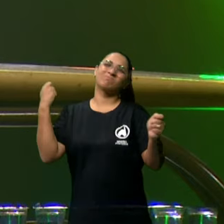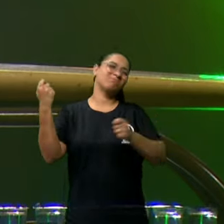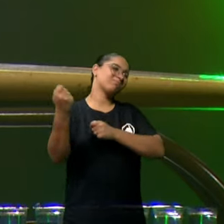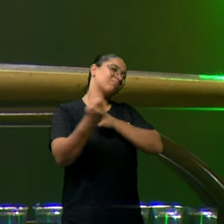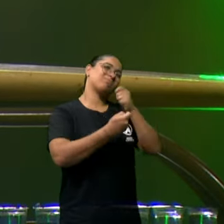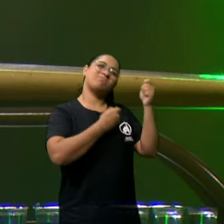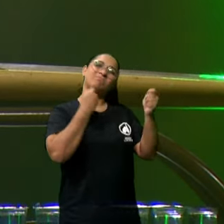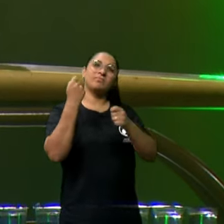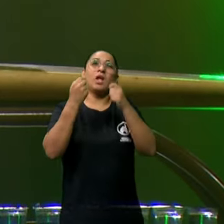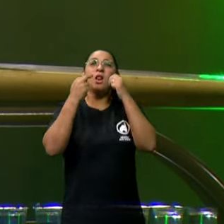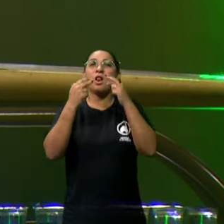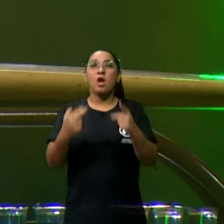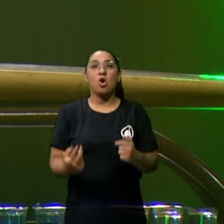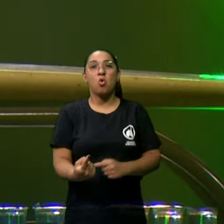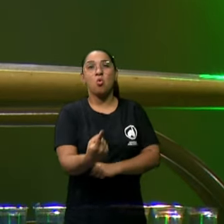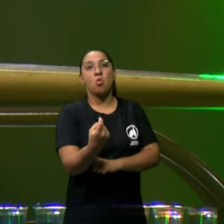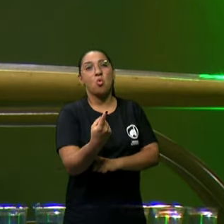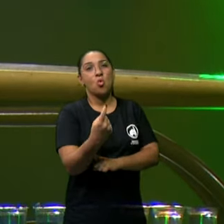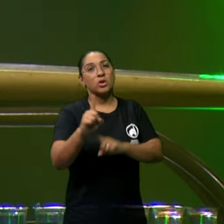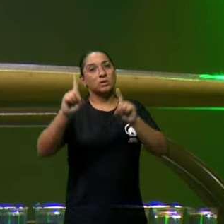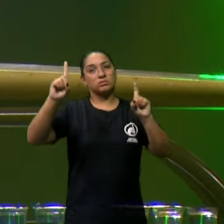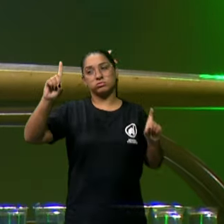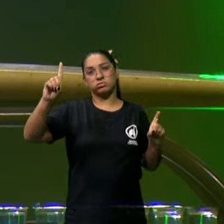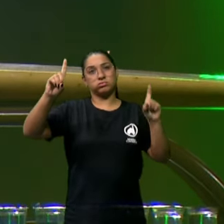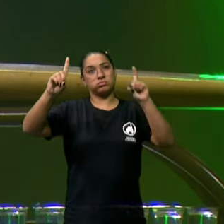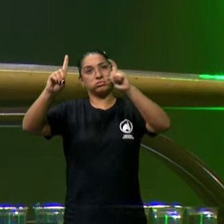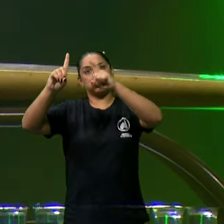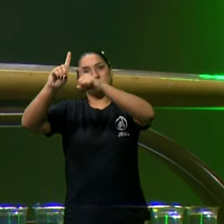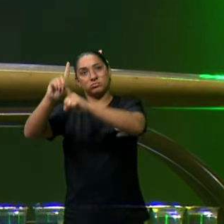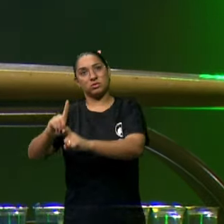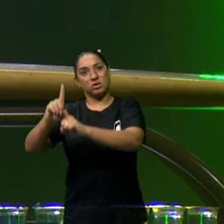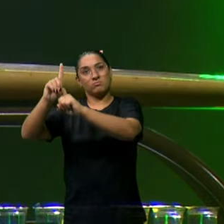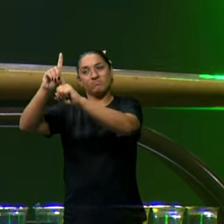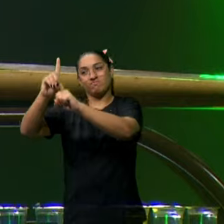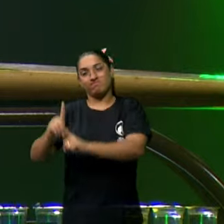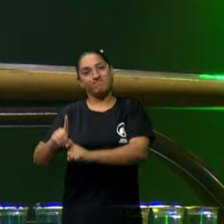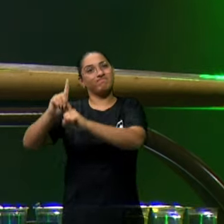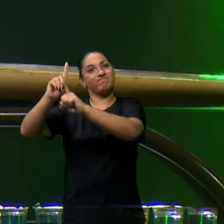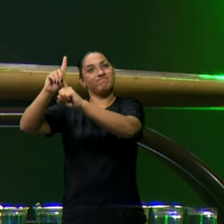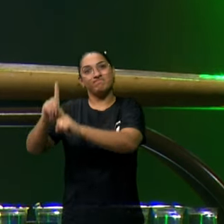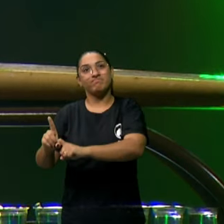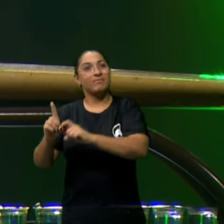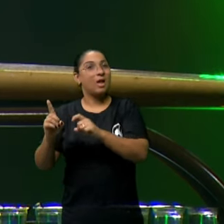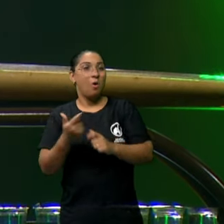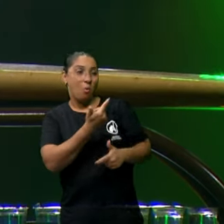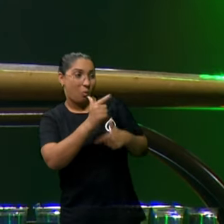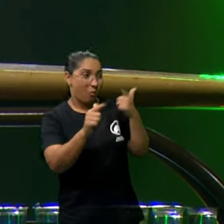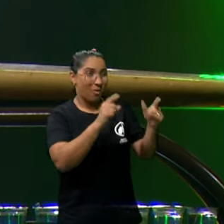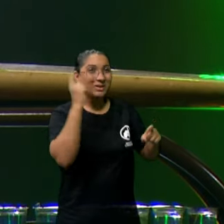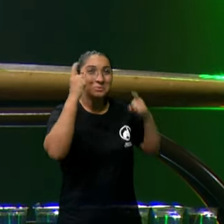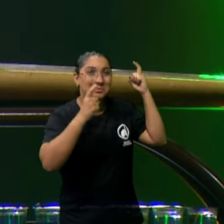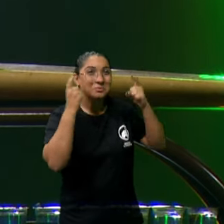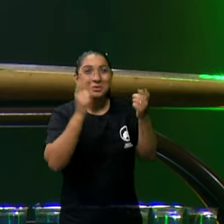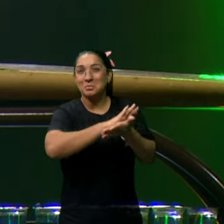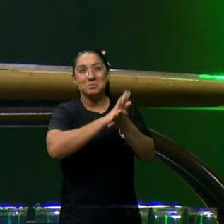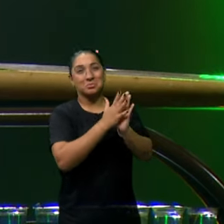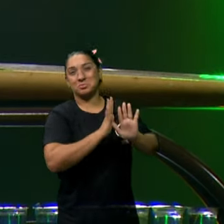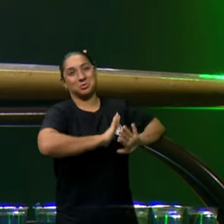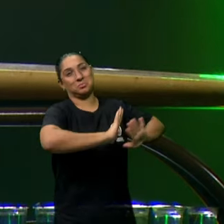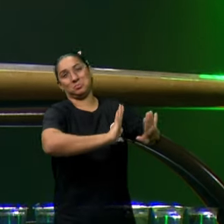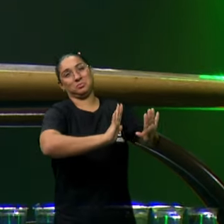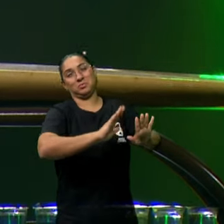só dependa dele só depende deles não se preocupe com mais nada só depende dele daquele que te chamou e